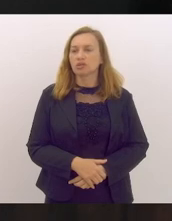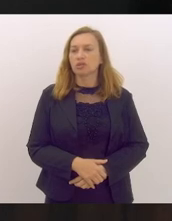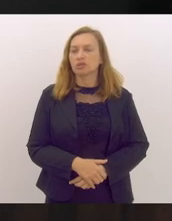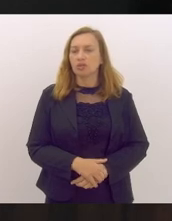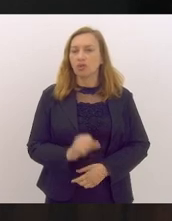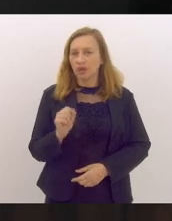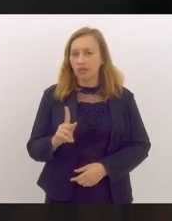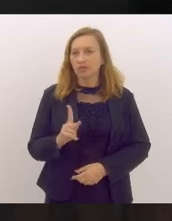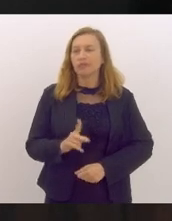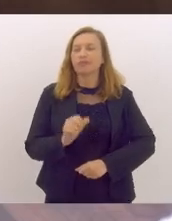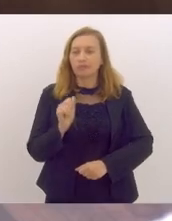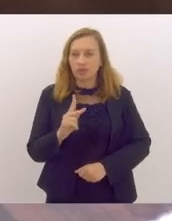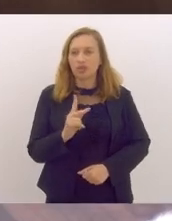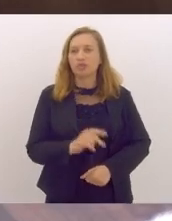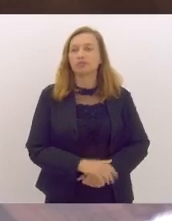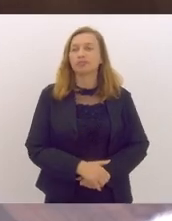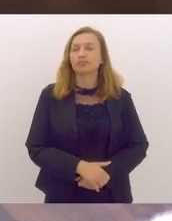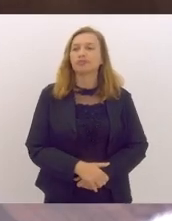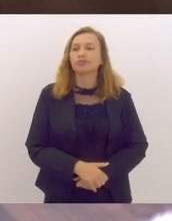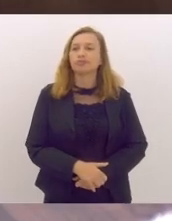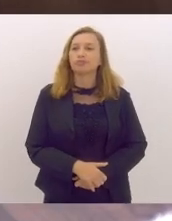Ok? Ok.